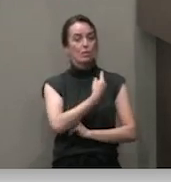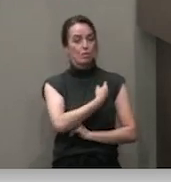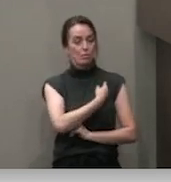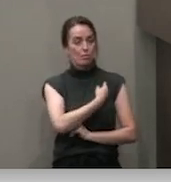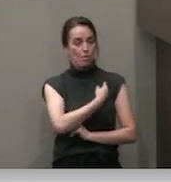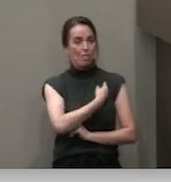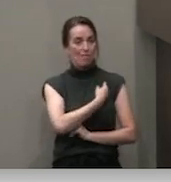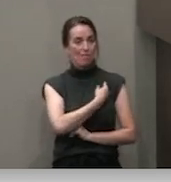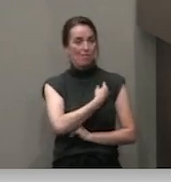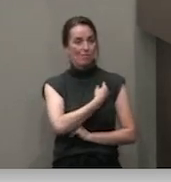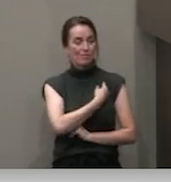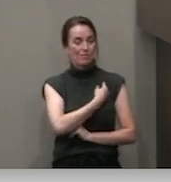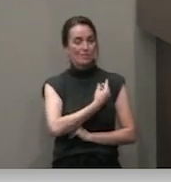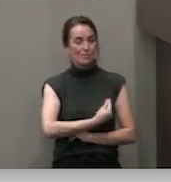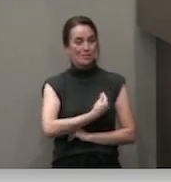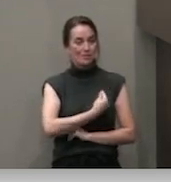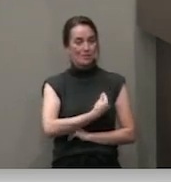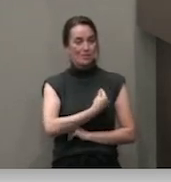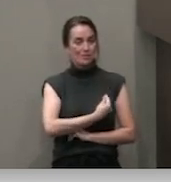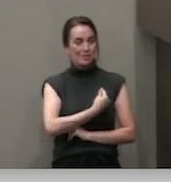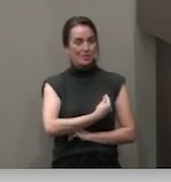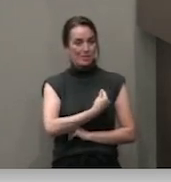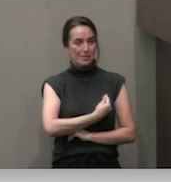e me atreveria a dizer